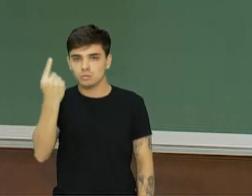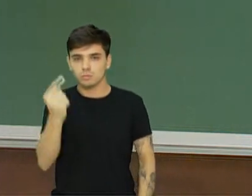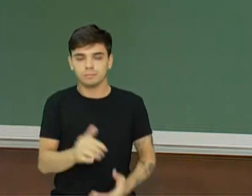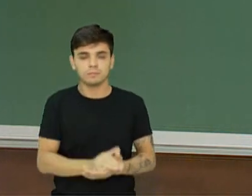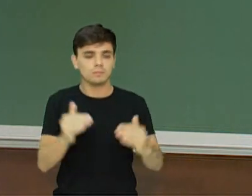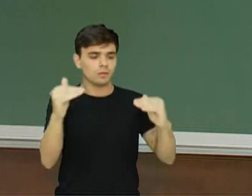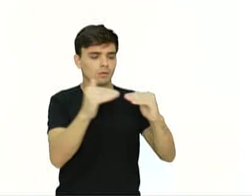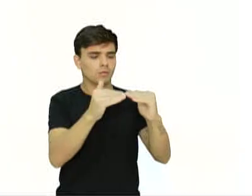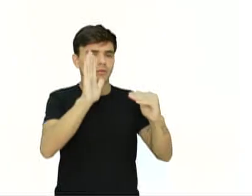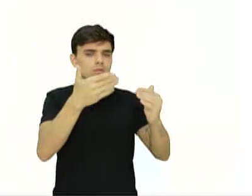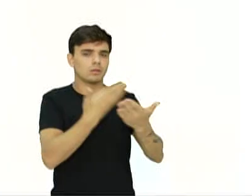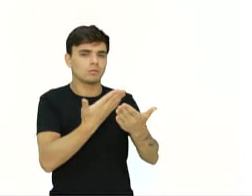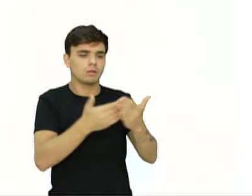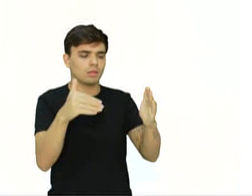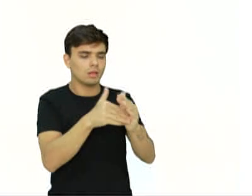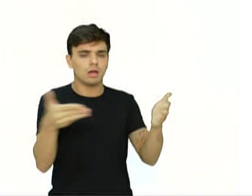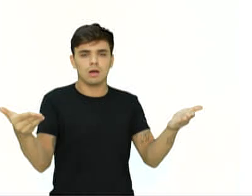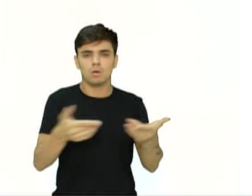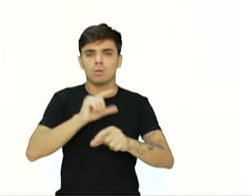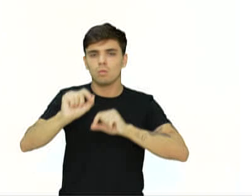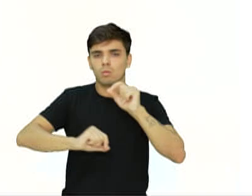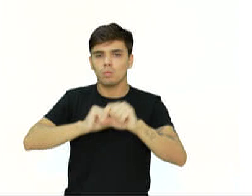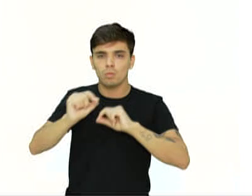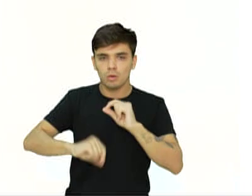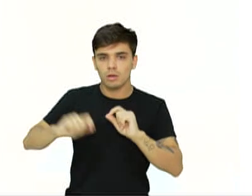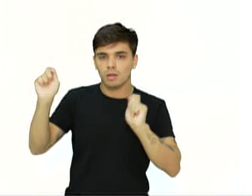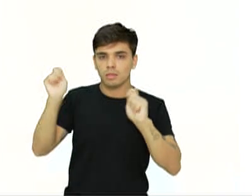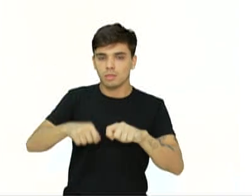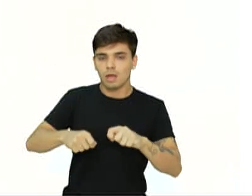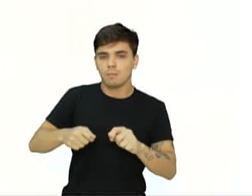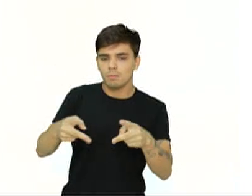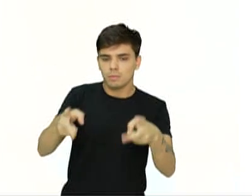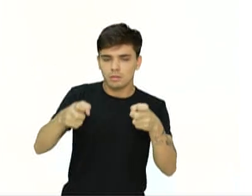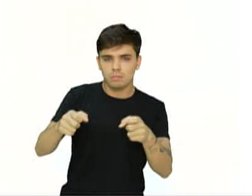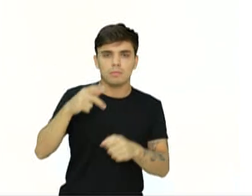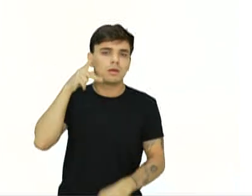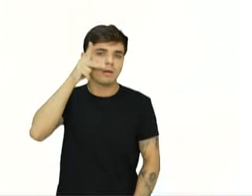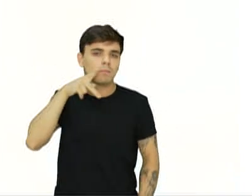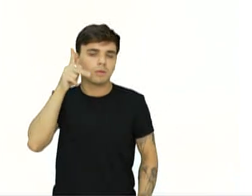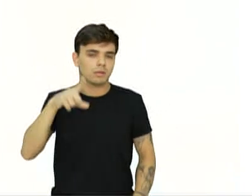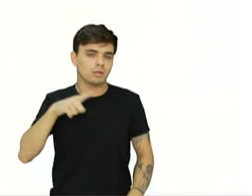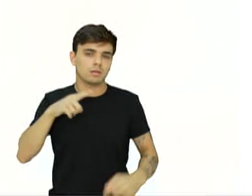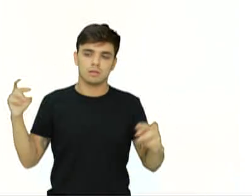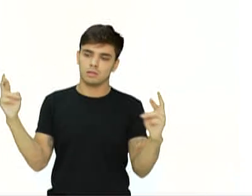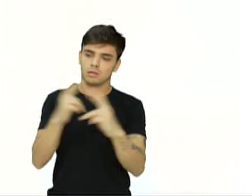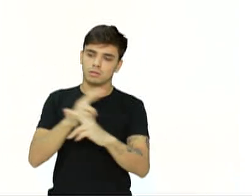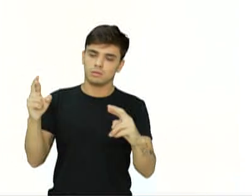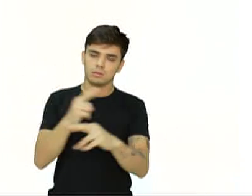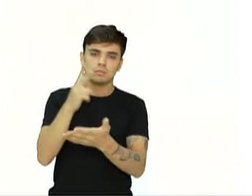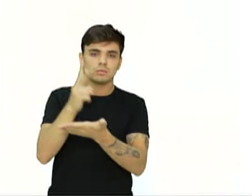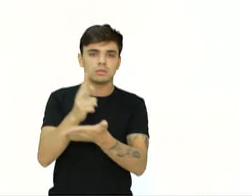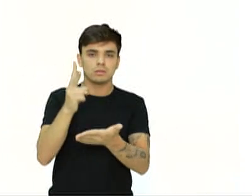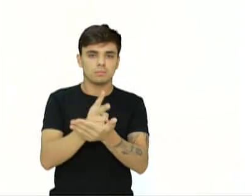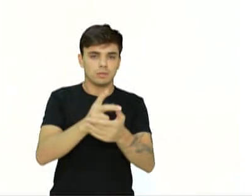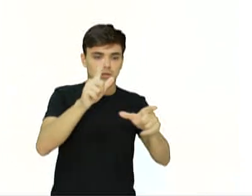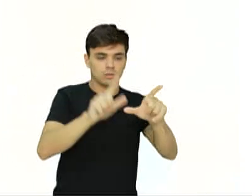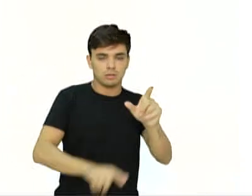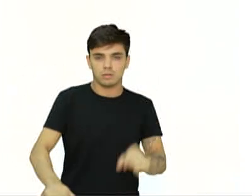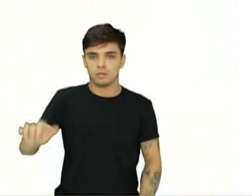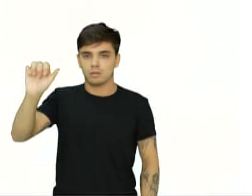acordo com o que estudamos até agora, é possível inferir que a política está sempre relacionada com: opção